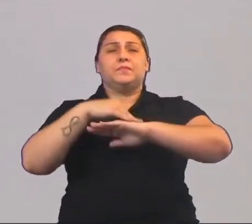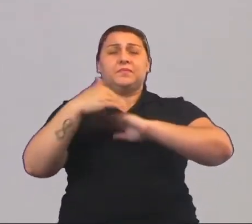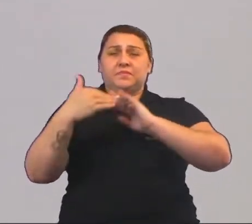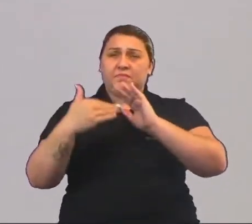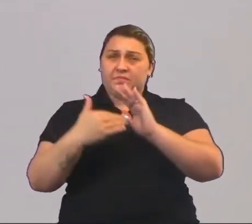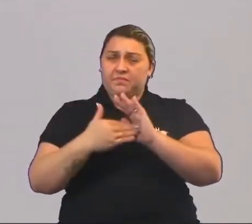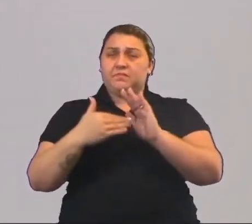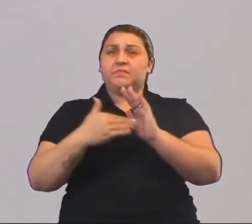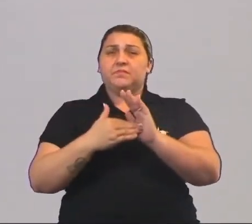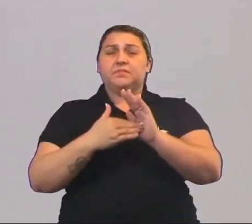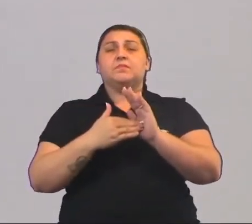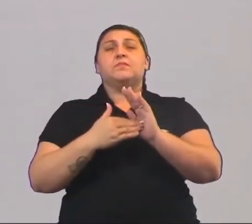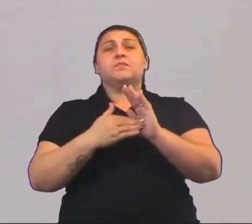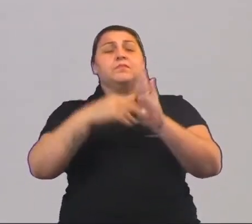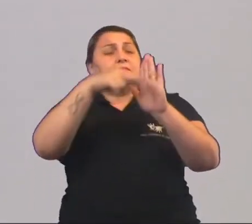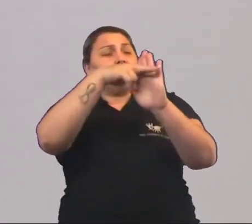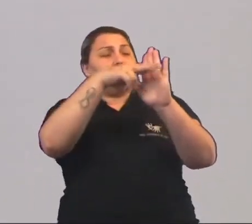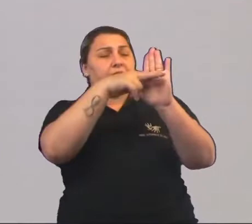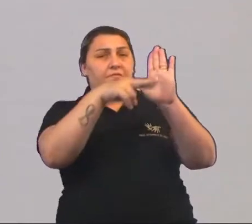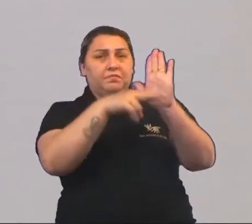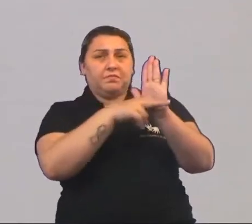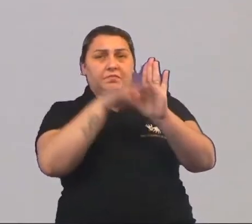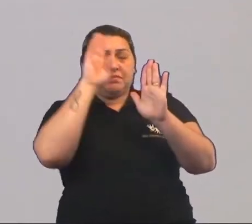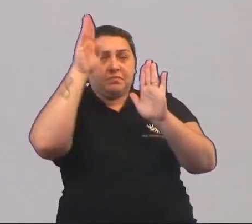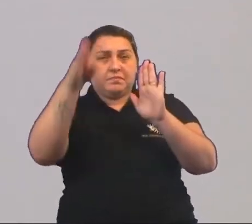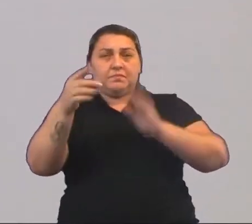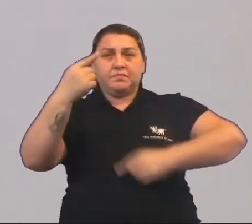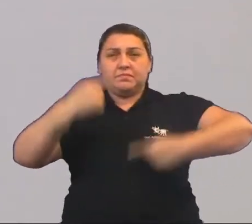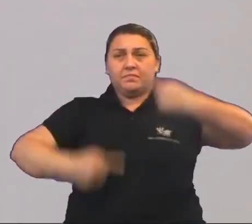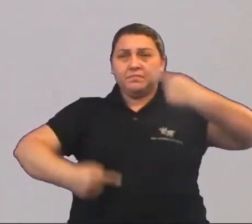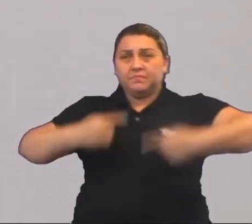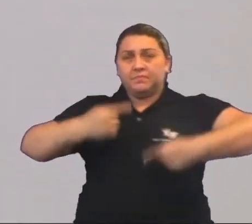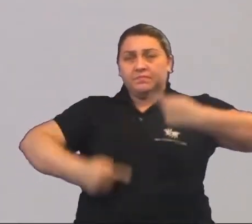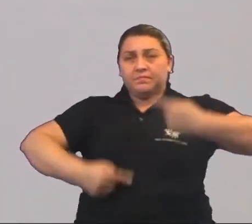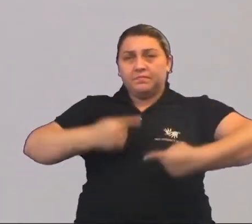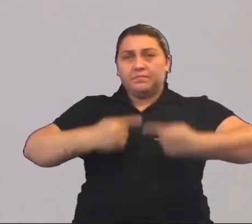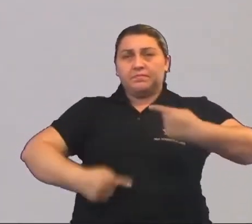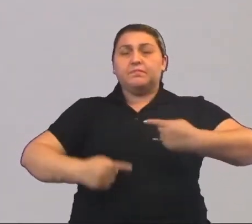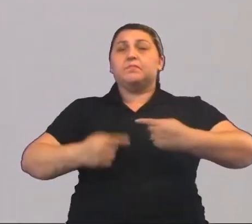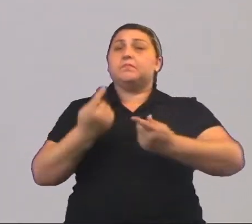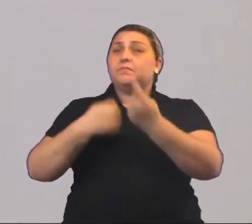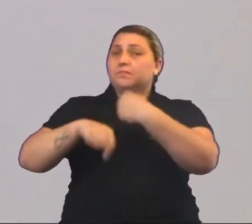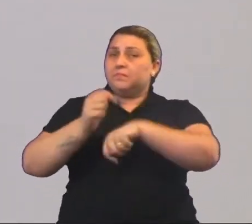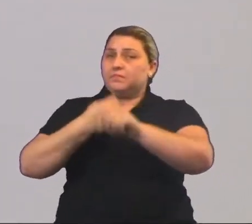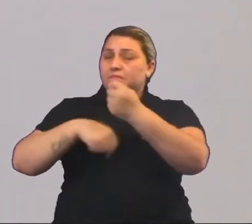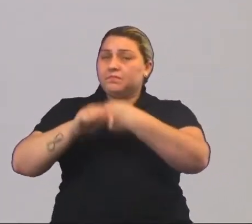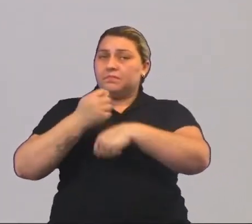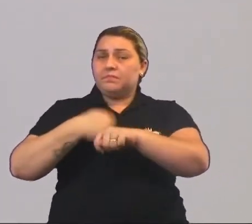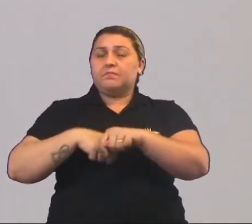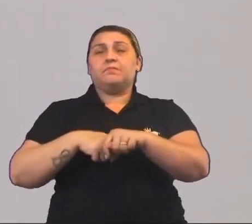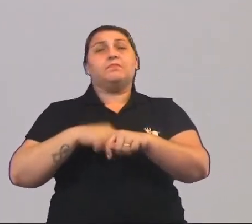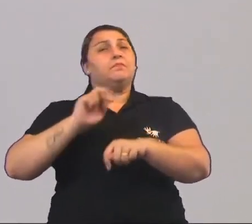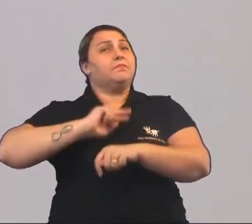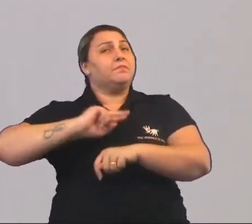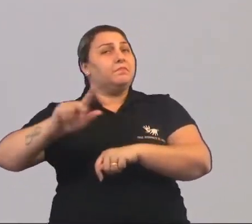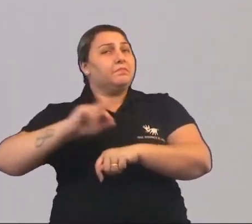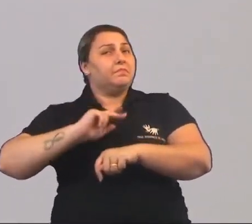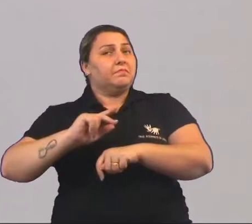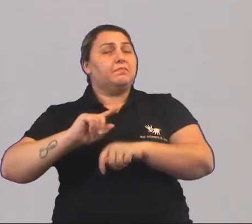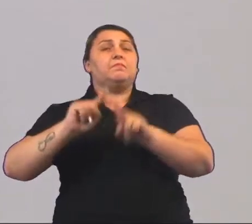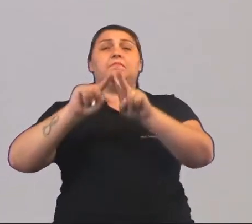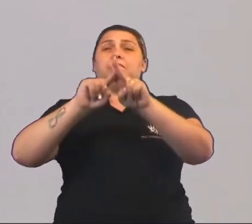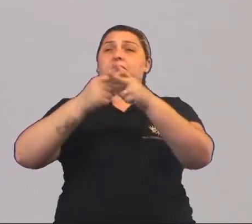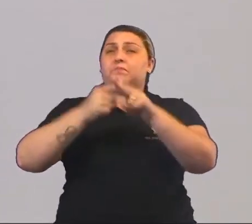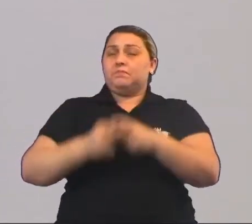são adotadas, principalmente na área da política e principalmente na área da economia, elas não são